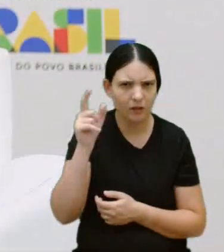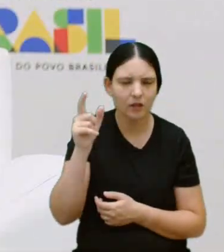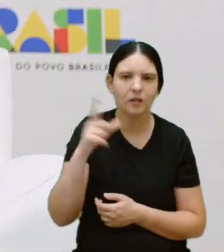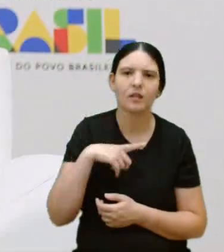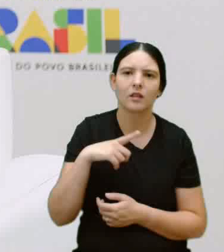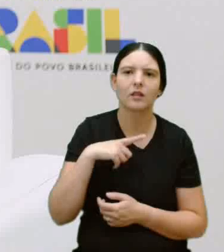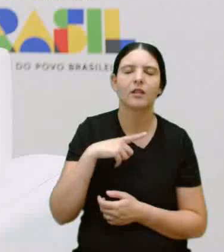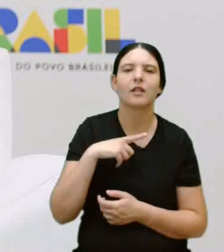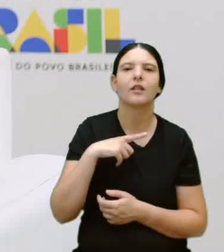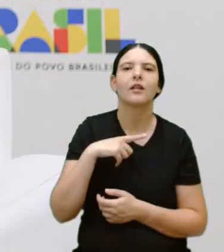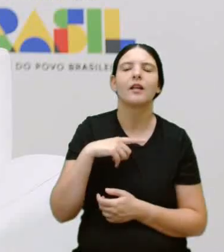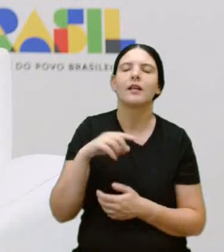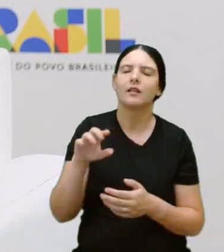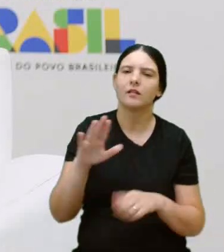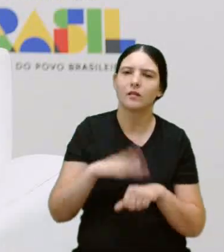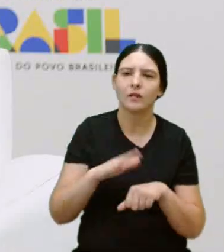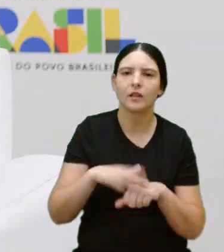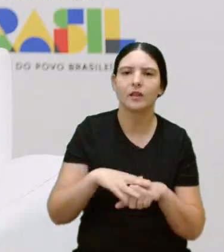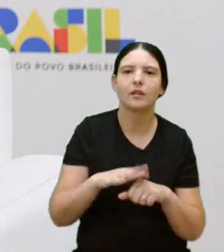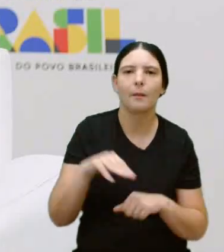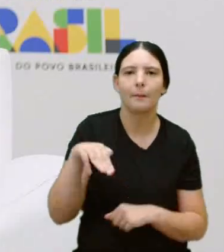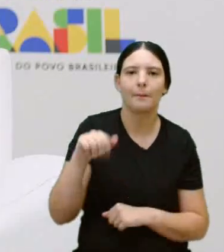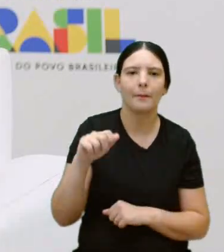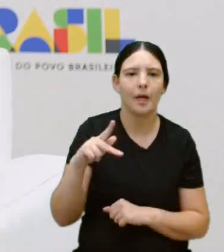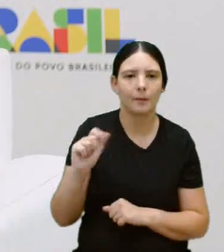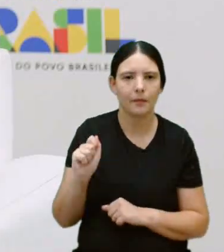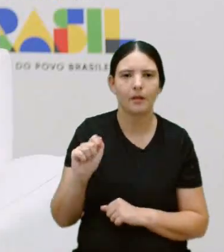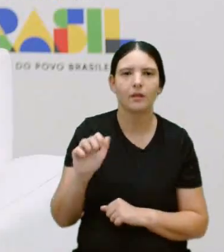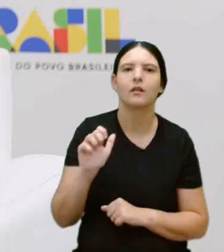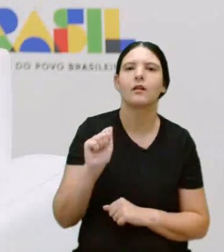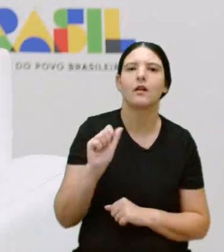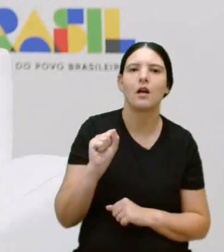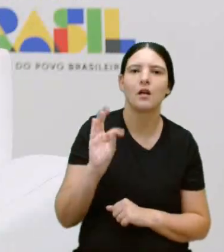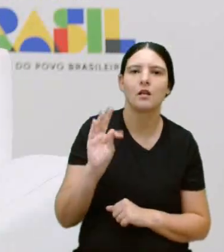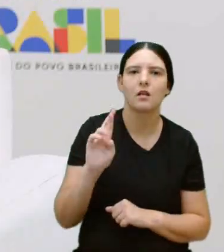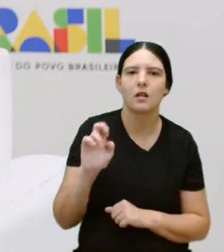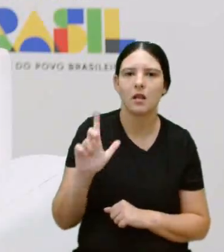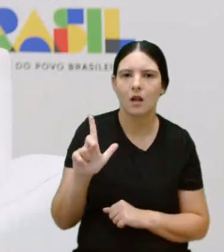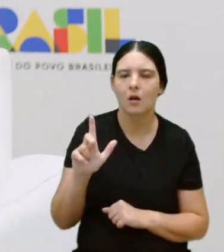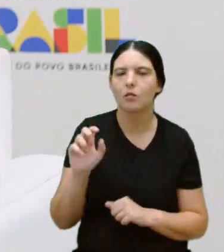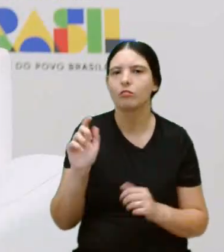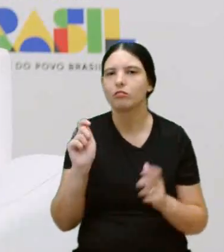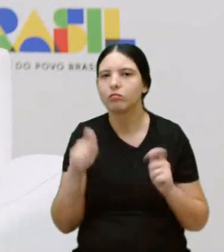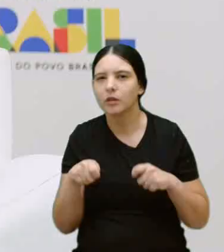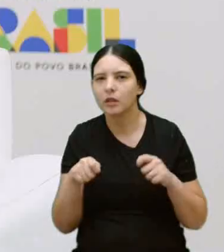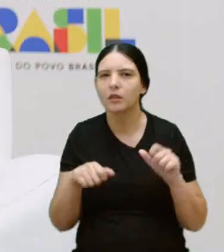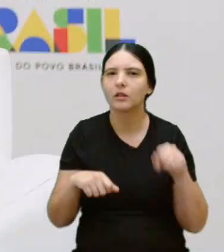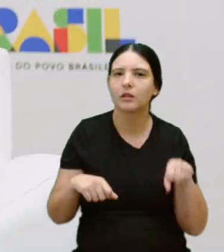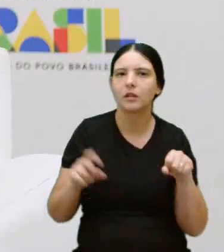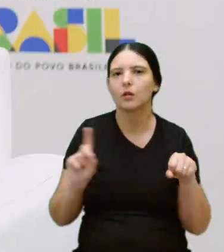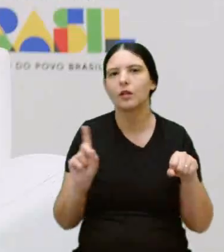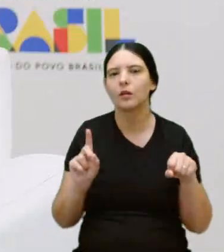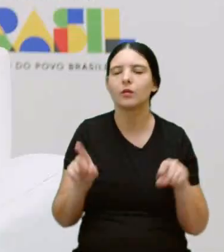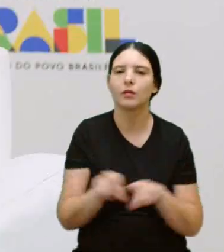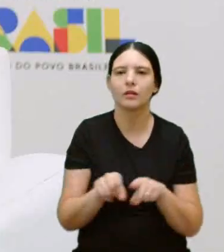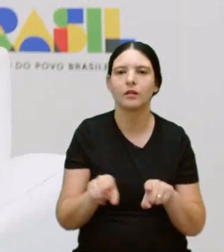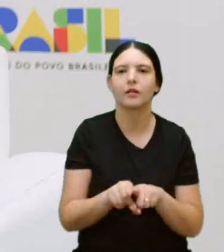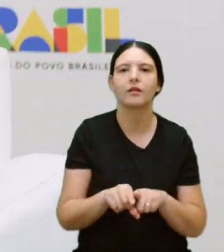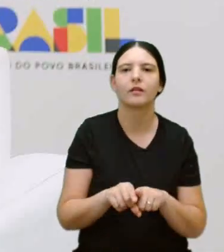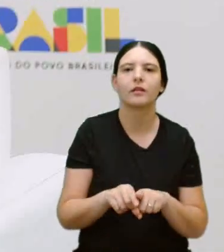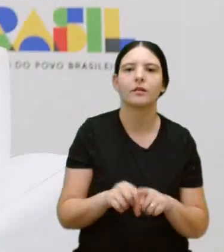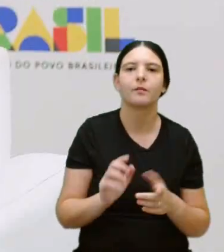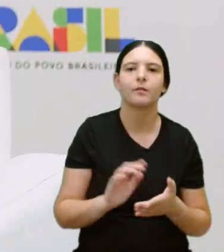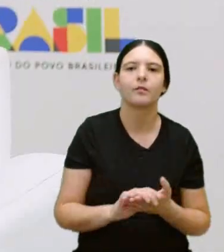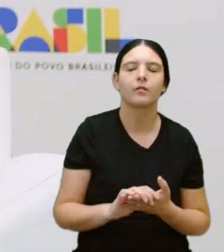Eles fazem um mapa astral para poder ver se dá ou não dá, faz sentido ou não. E fazem muito isso na cultura védica.